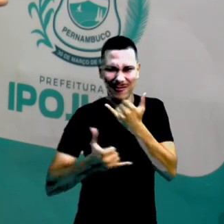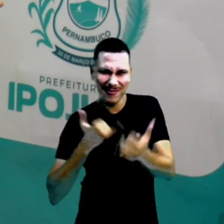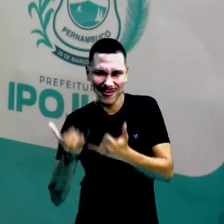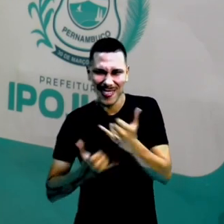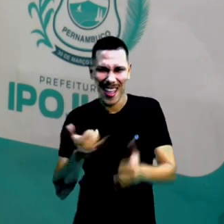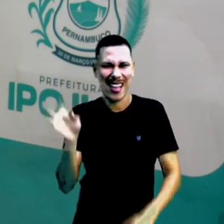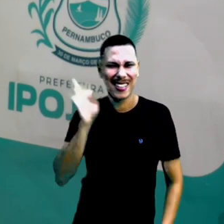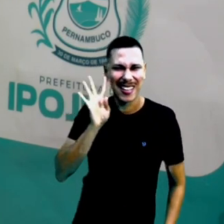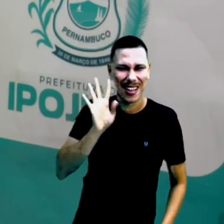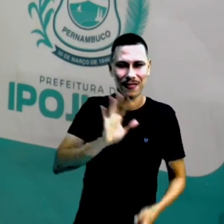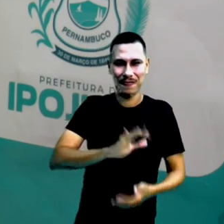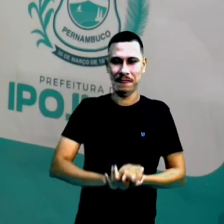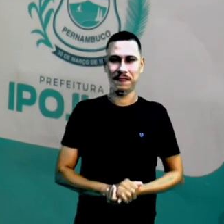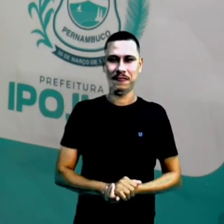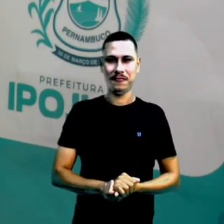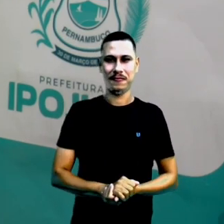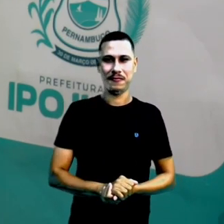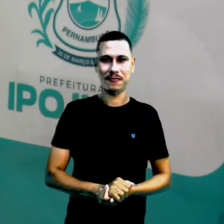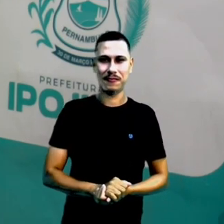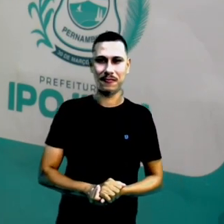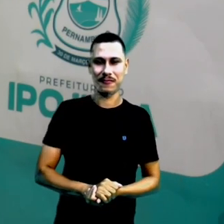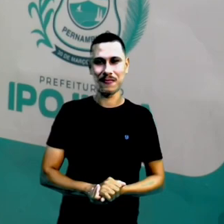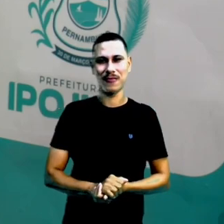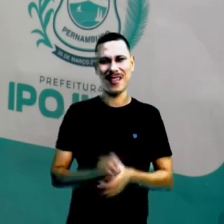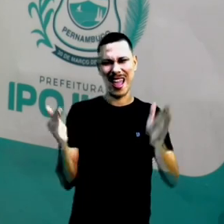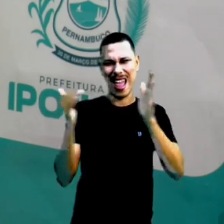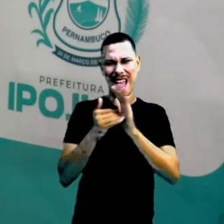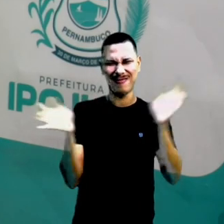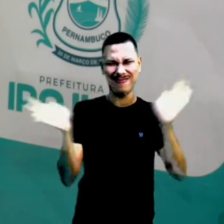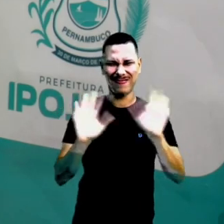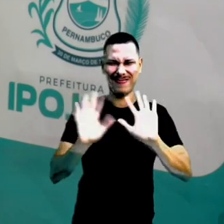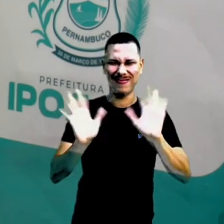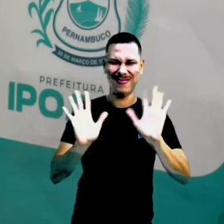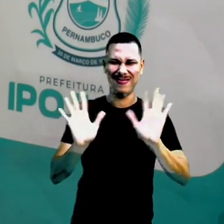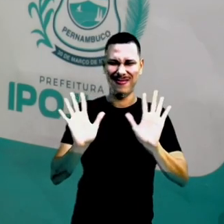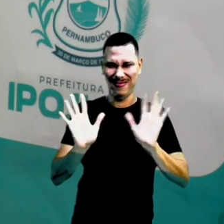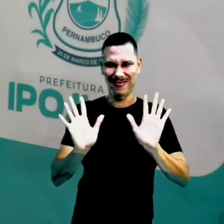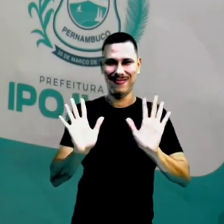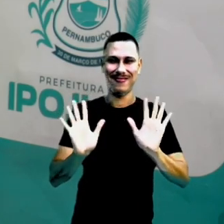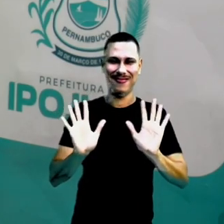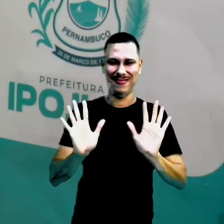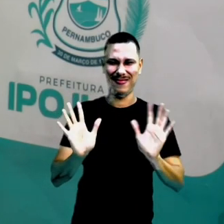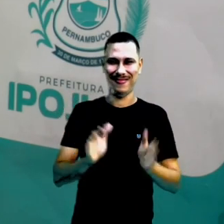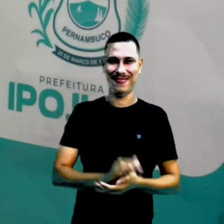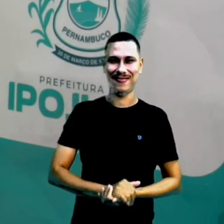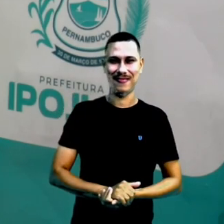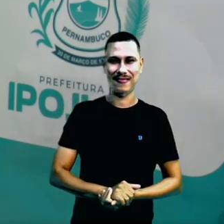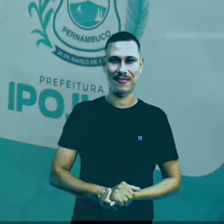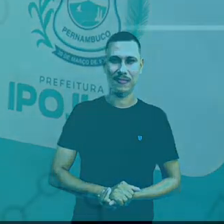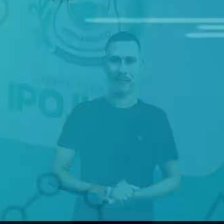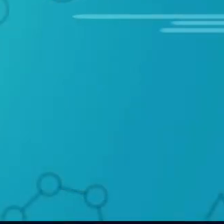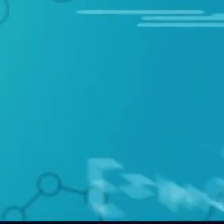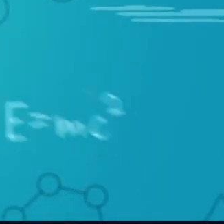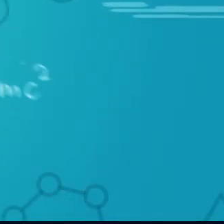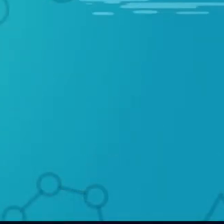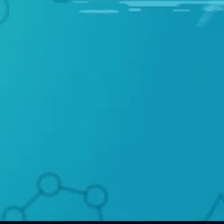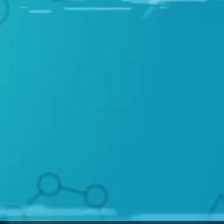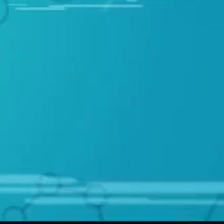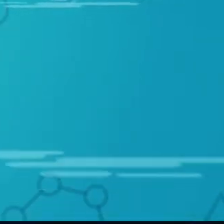divertido bastante brincando com as rimas. Até a próxima, se Deus quiser. Tchau!